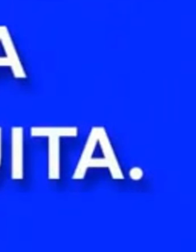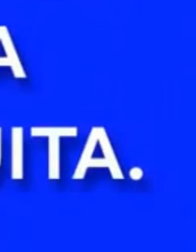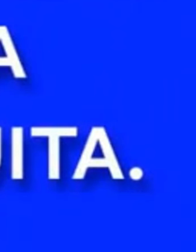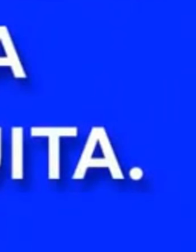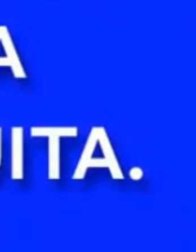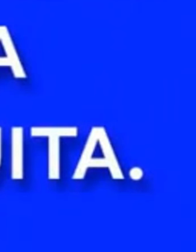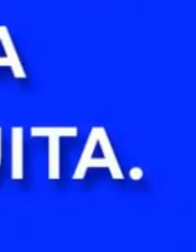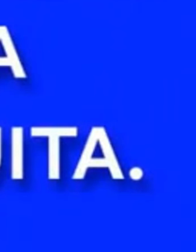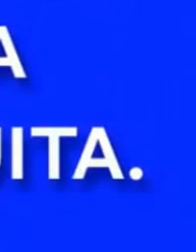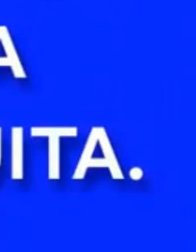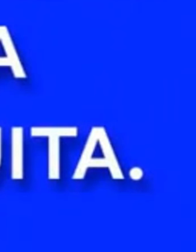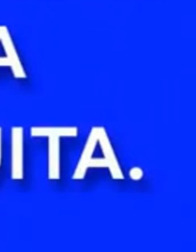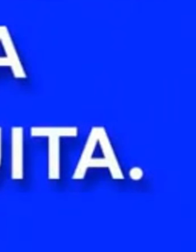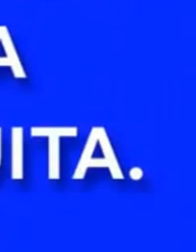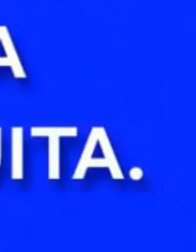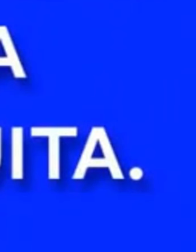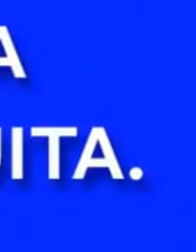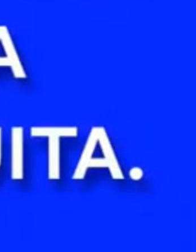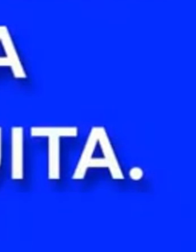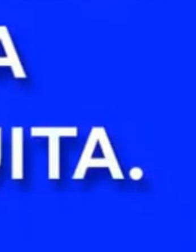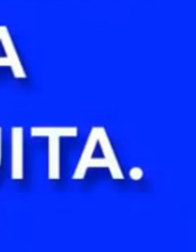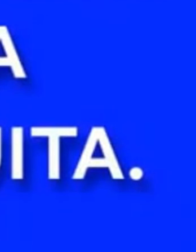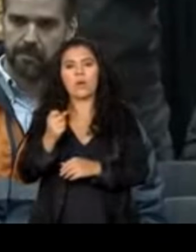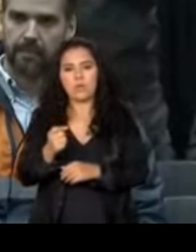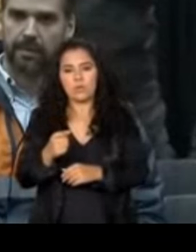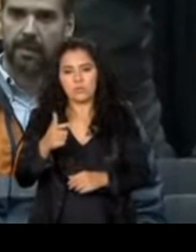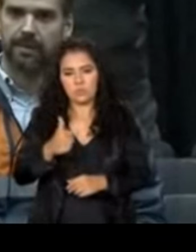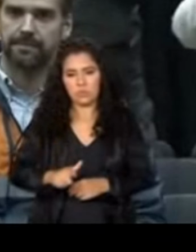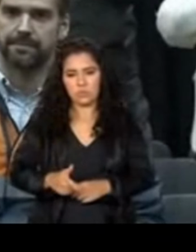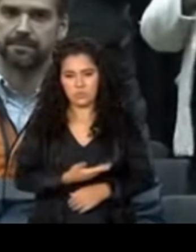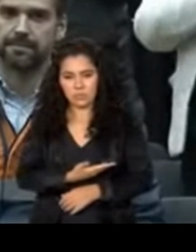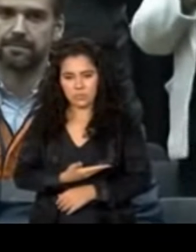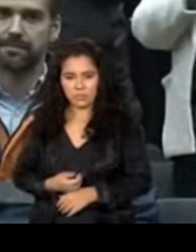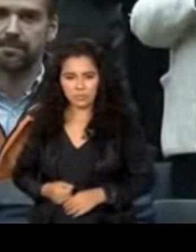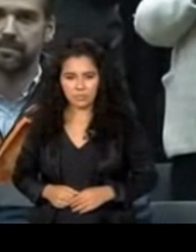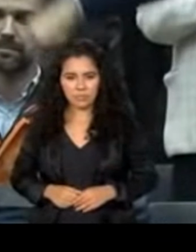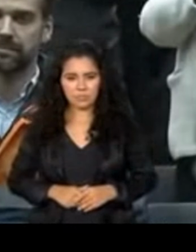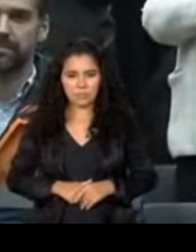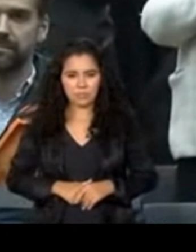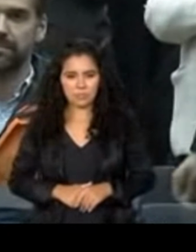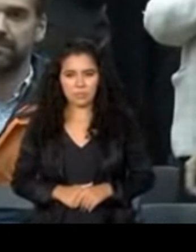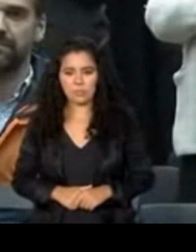Interrompemos nossa programação para transmitir o horário eleitoral gratuito.